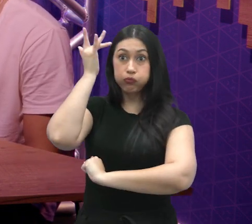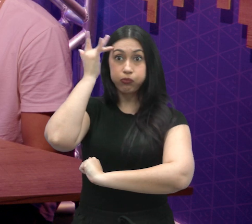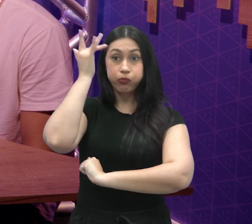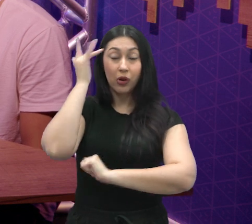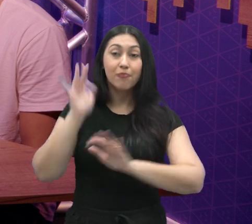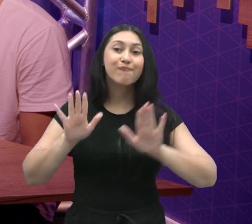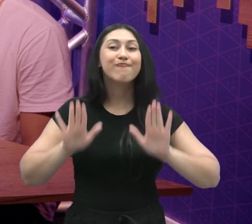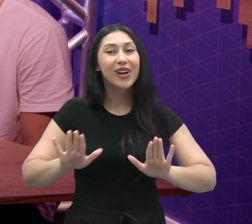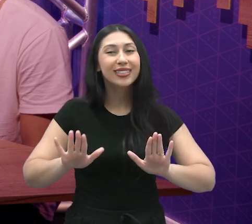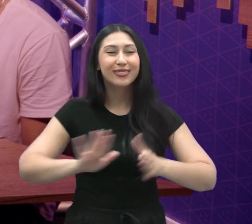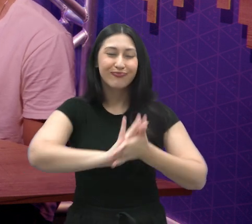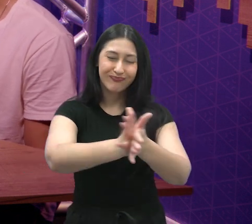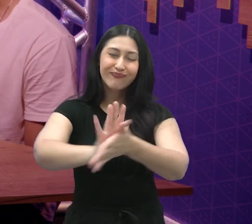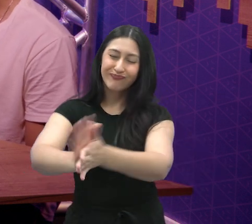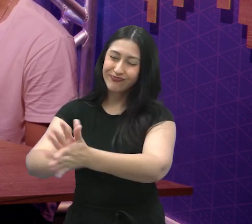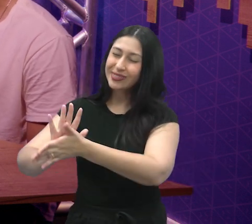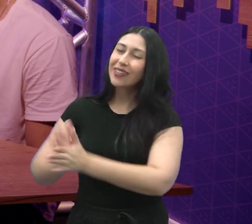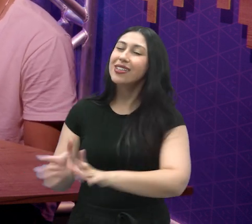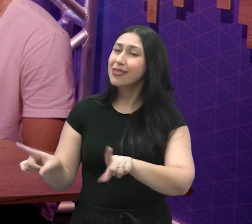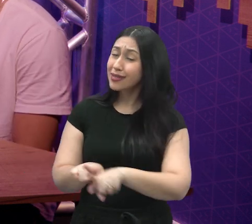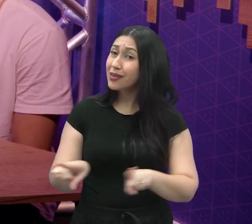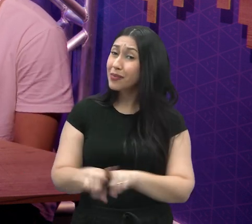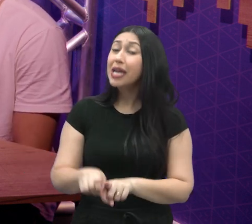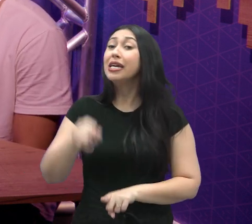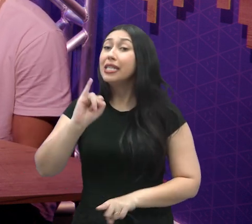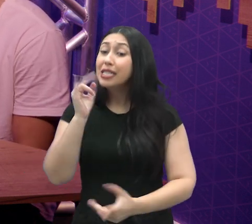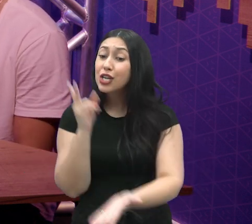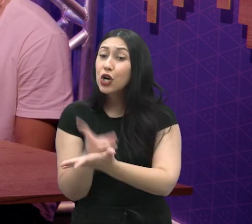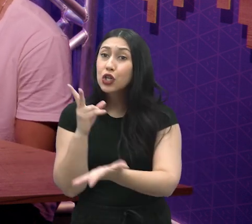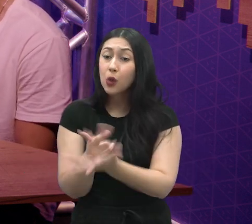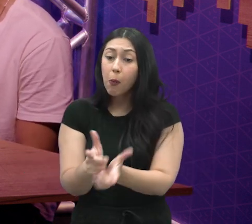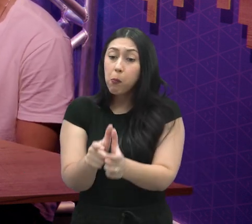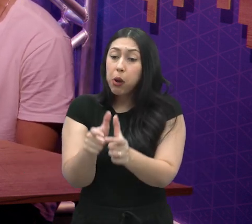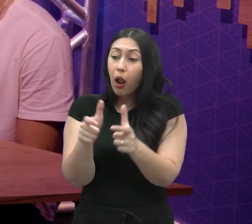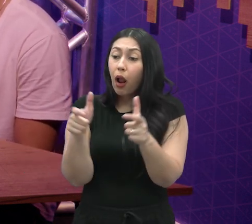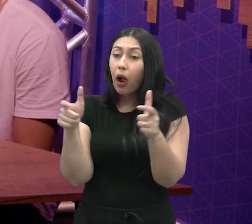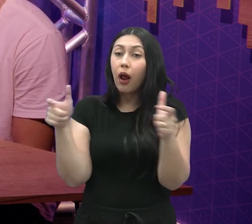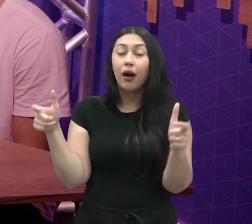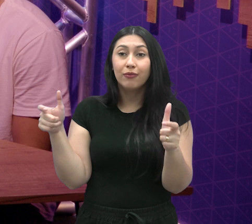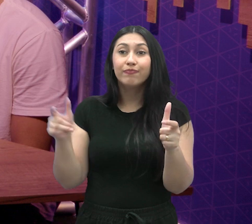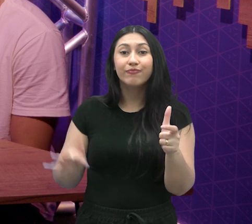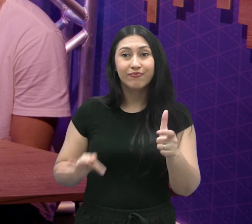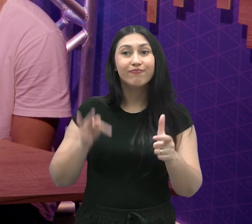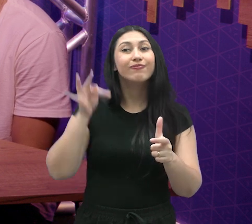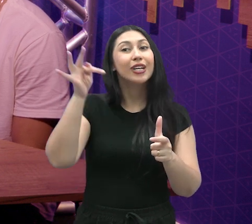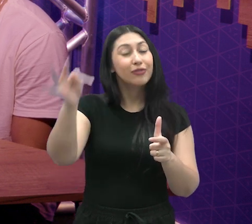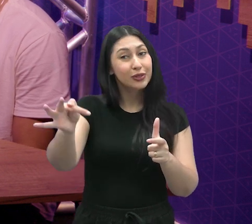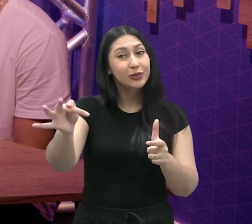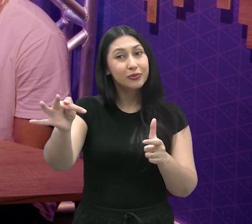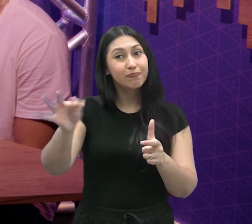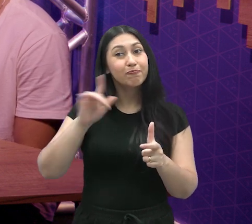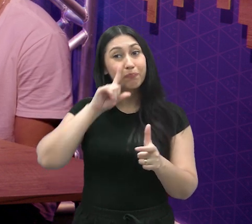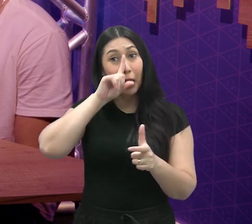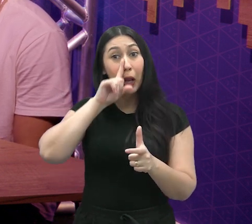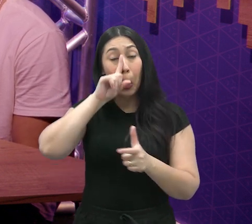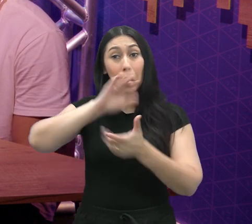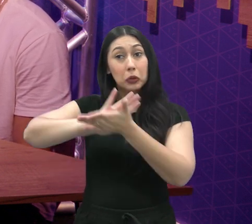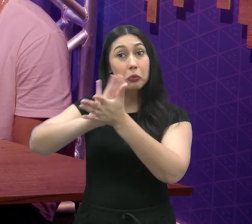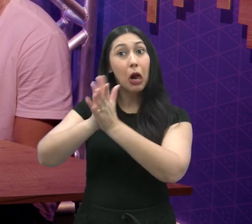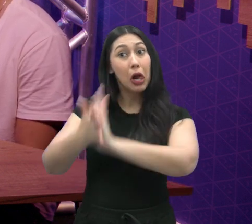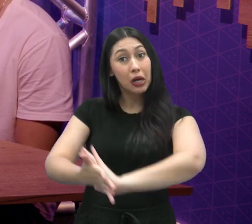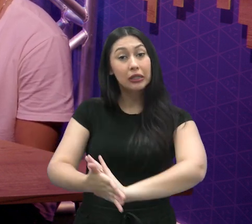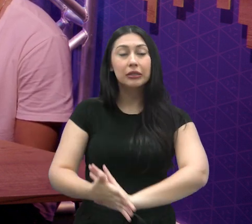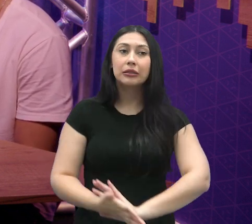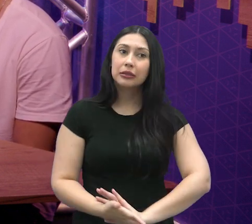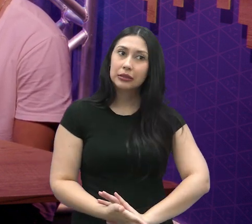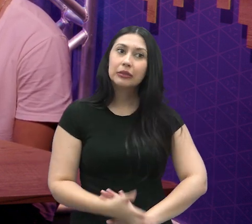mas acabou com muita coisa. Se a gente continuar num crescimento desenfreado, sem pensar no futuro, a gente vai acabar com mais coisa